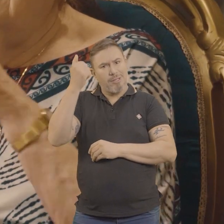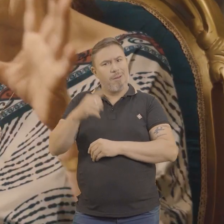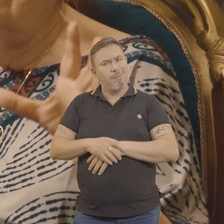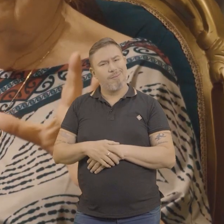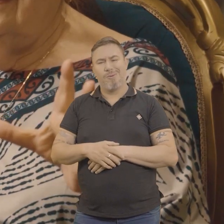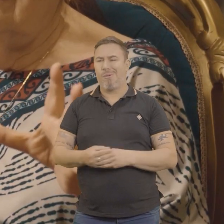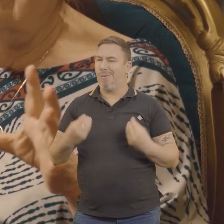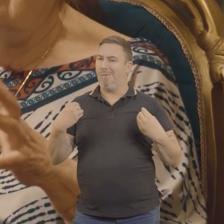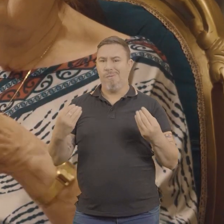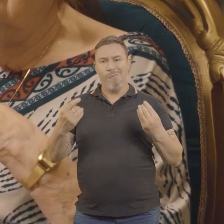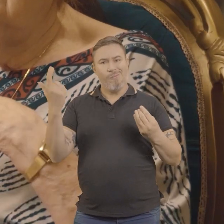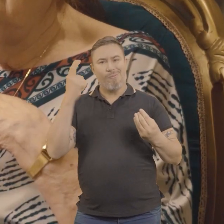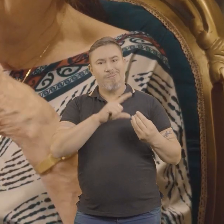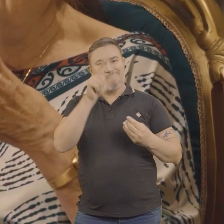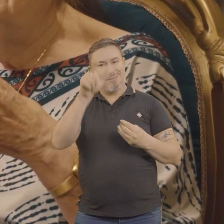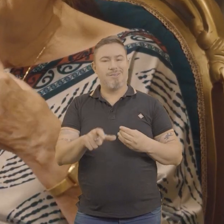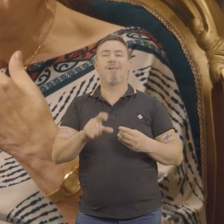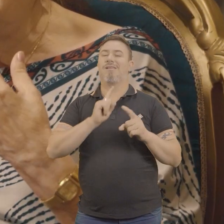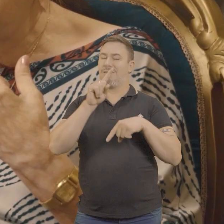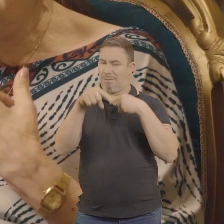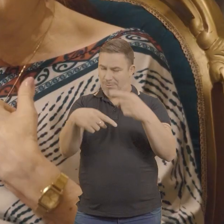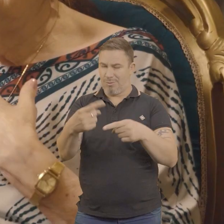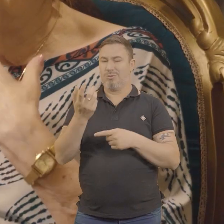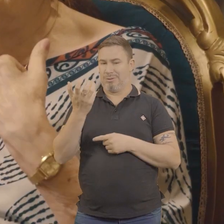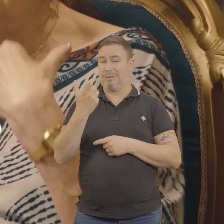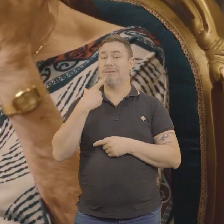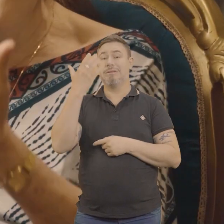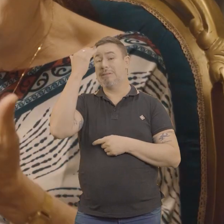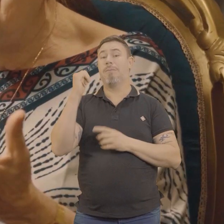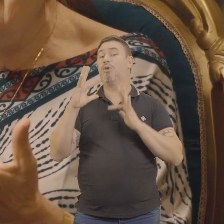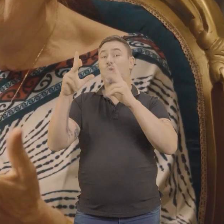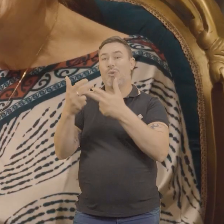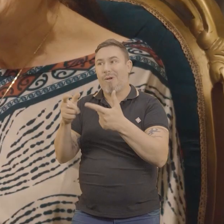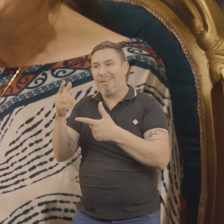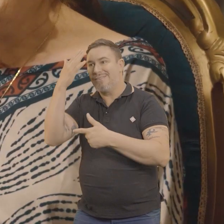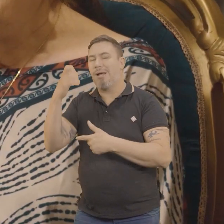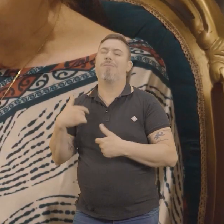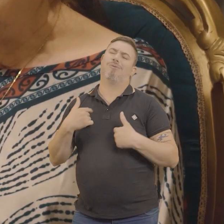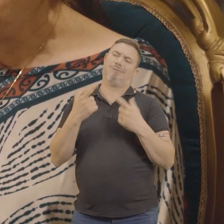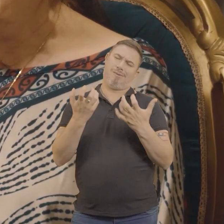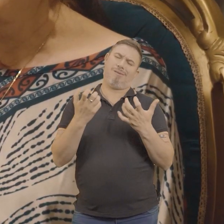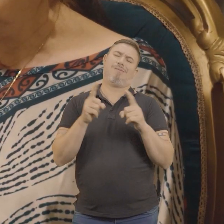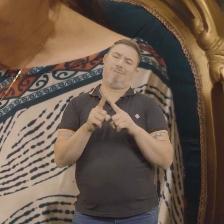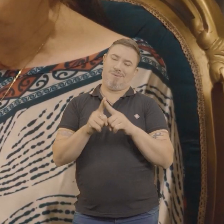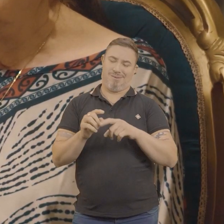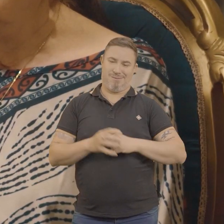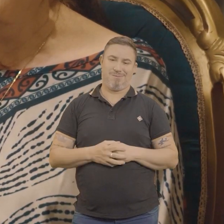assim o máximo, né? Eu era de conhecimento, eu queria saber tudo que ela sabia. E